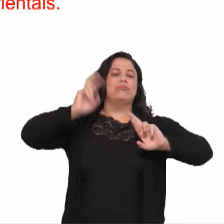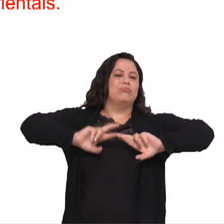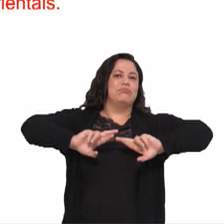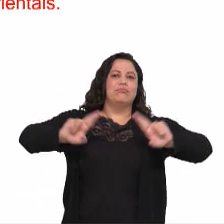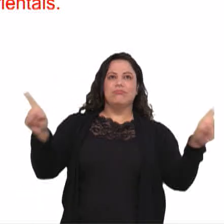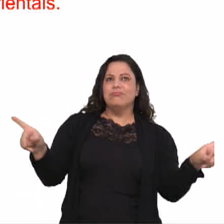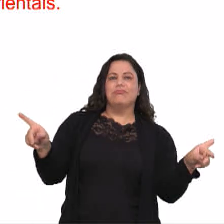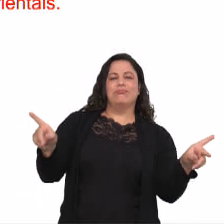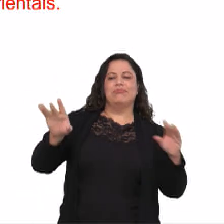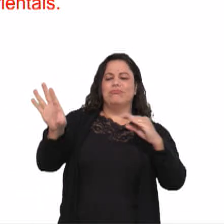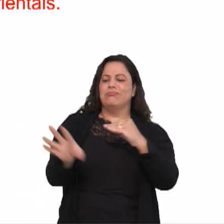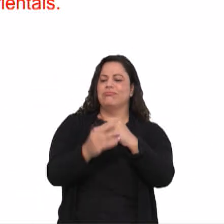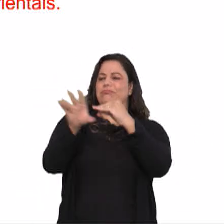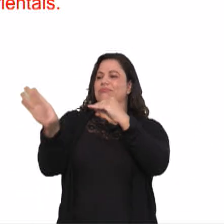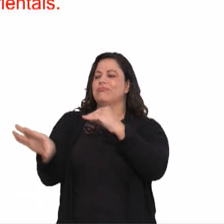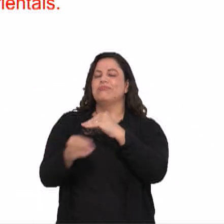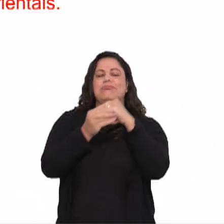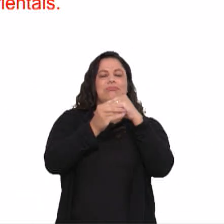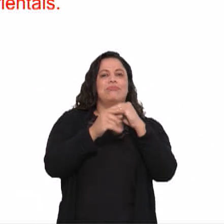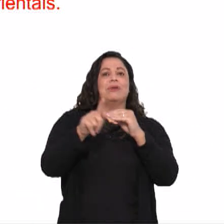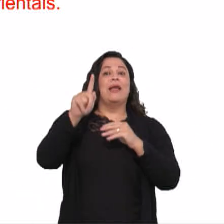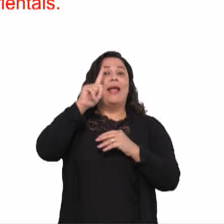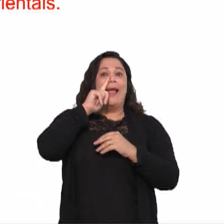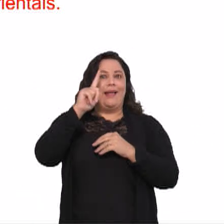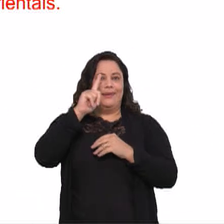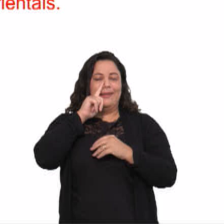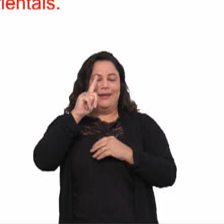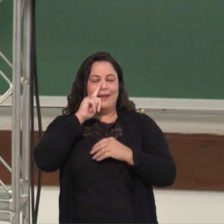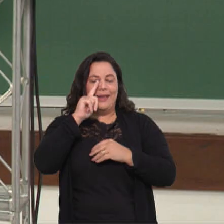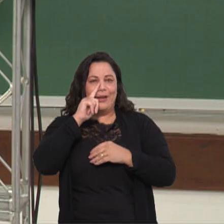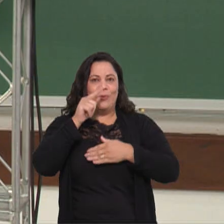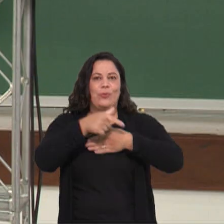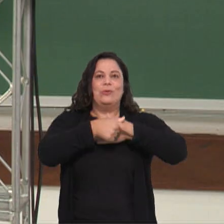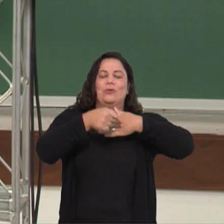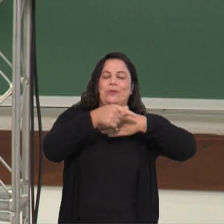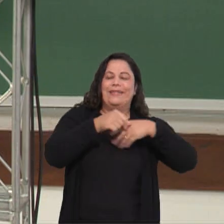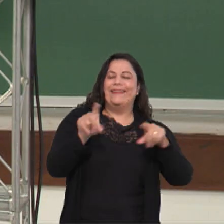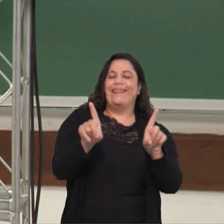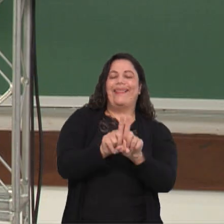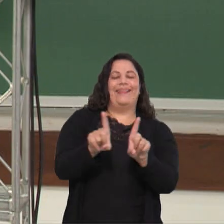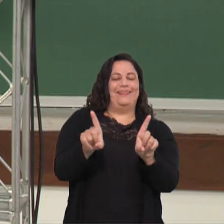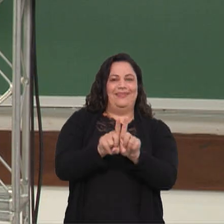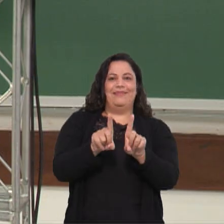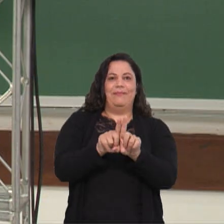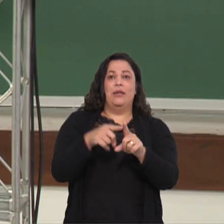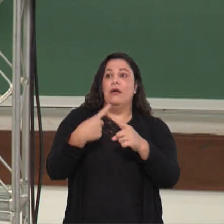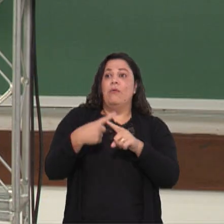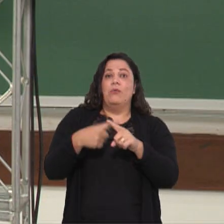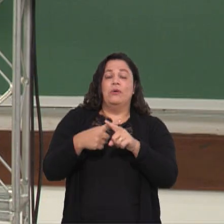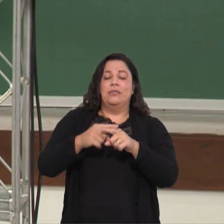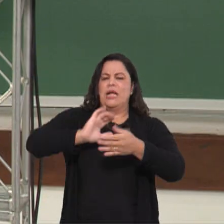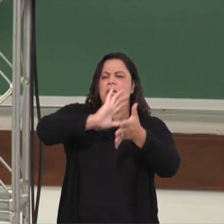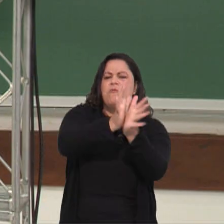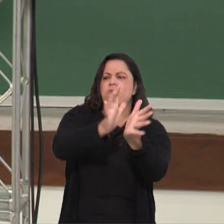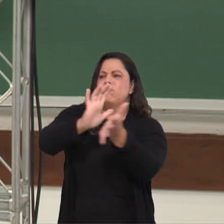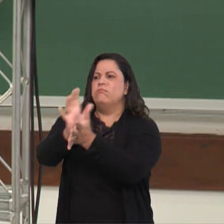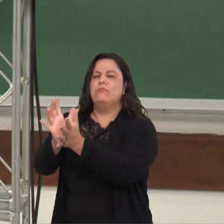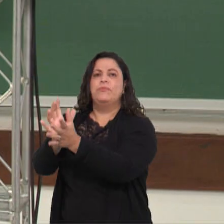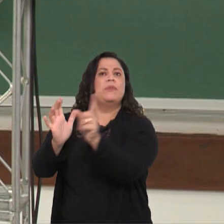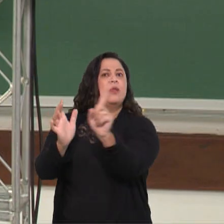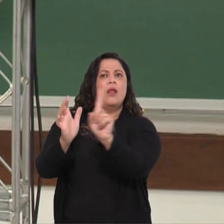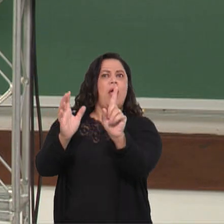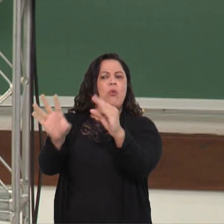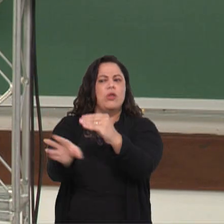com elementos gregos e orientais. Por quê? Porque Alexandre não destruía a cultura local, muito pelo contrário,